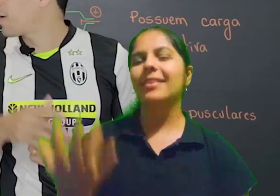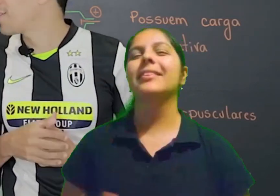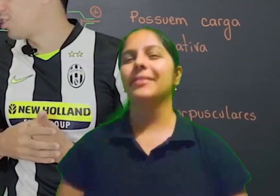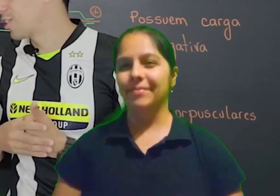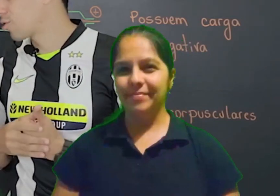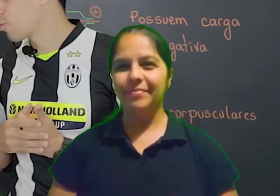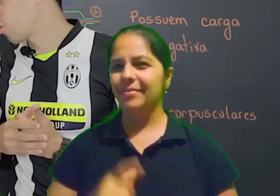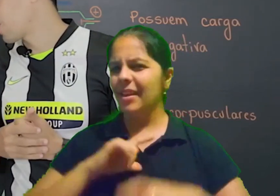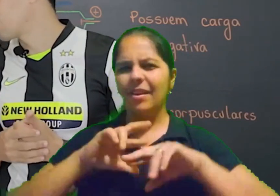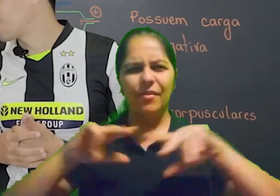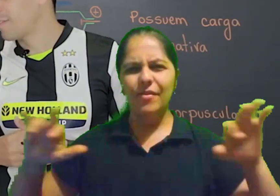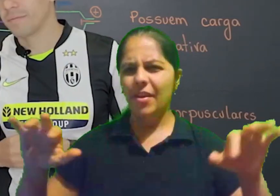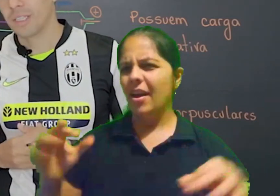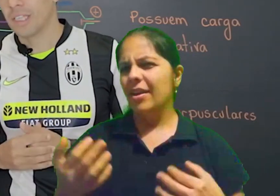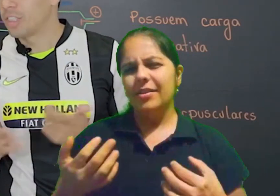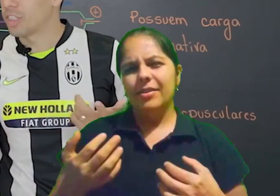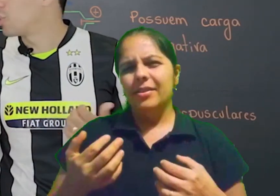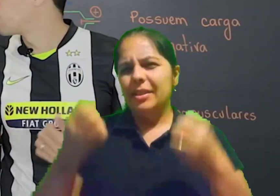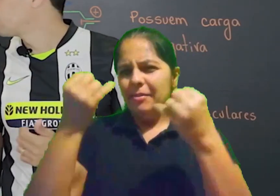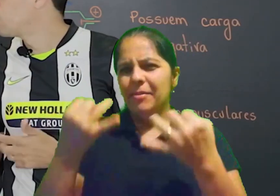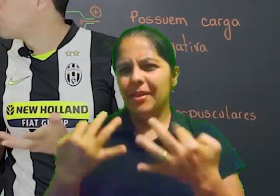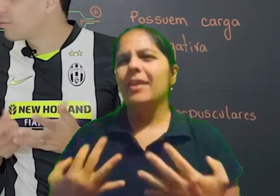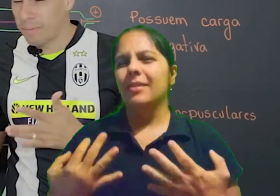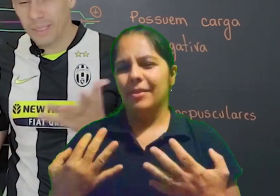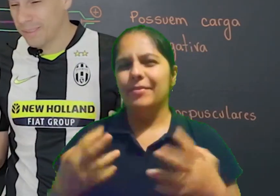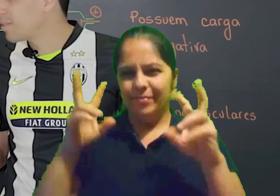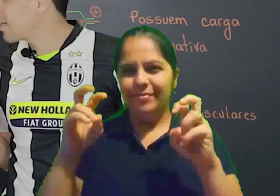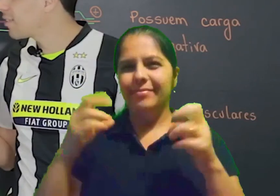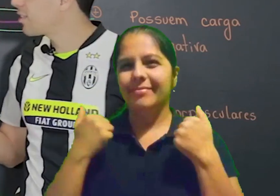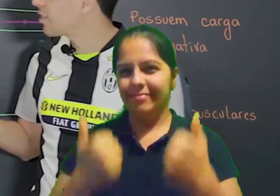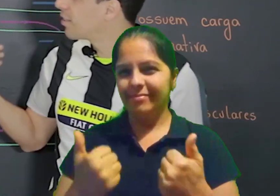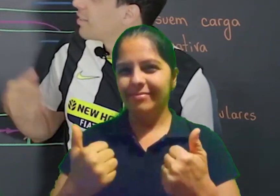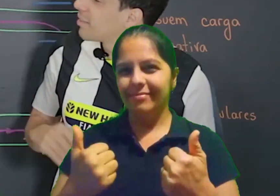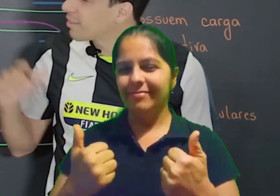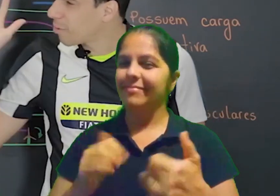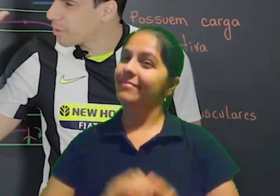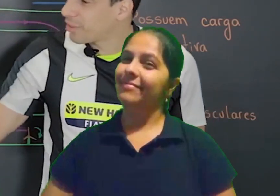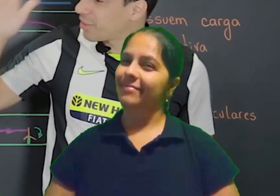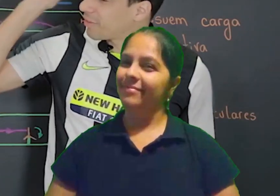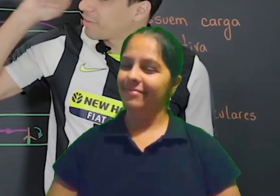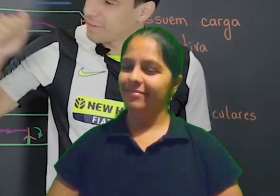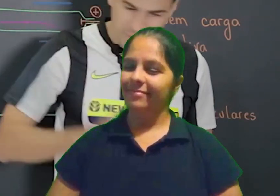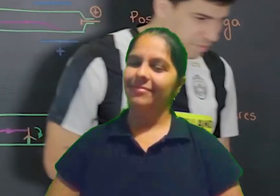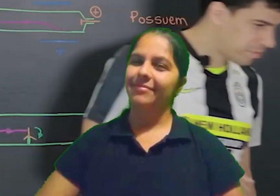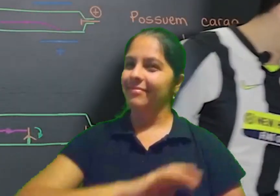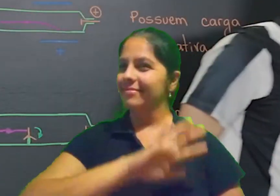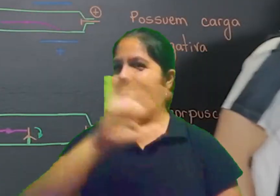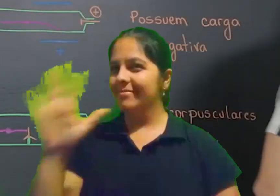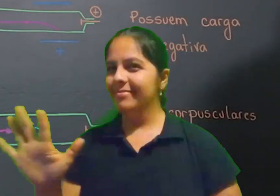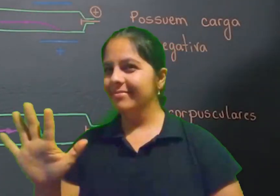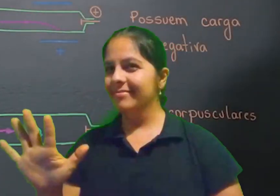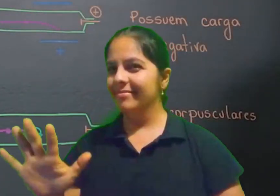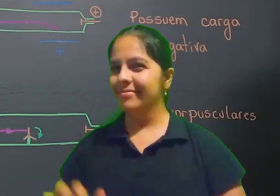você vai ter várias dicas sobre conteúdo, né? Isso mesmo. Dicas de estudo. Vamos deixar ele dar o print? Dá o print. Dá o print.